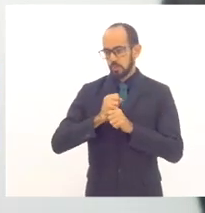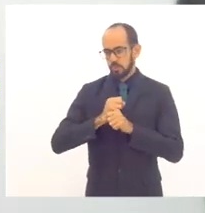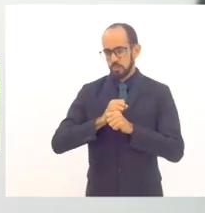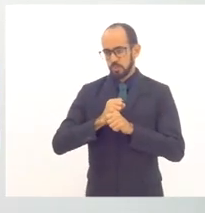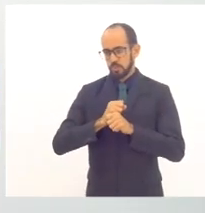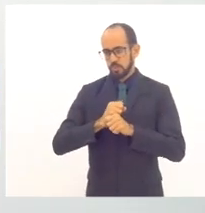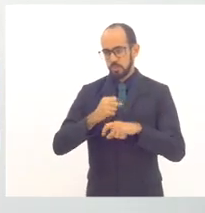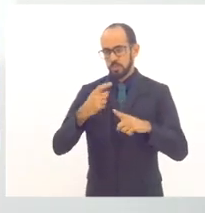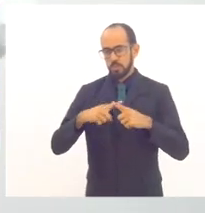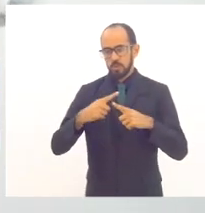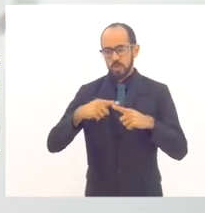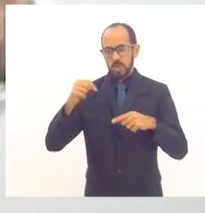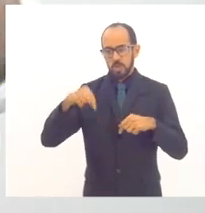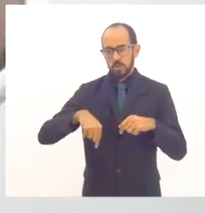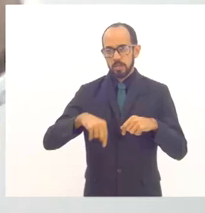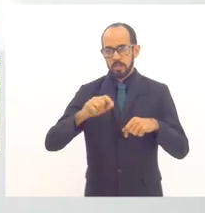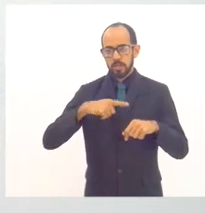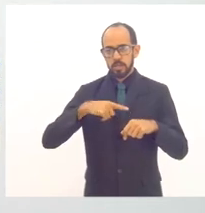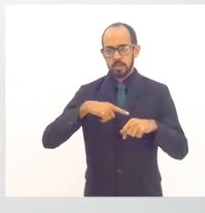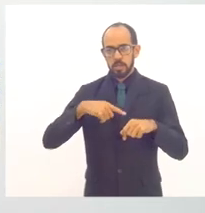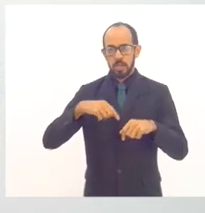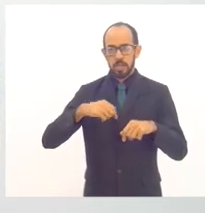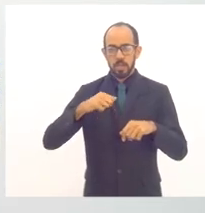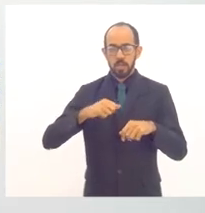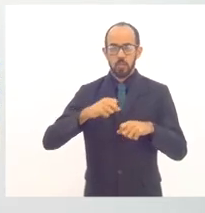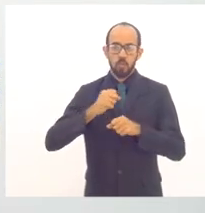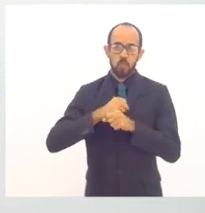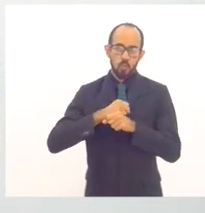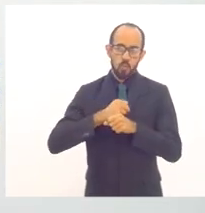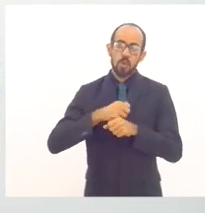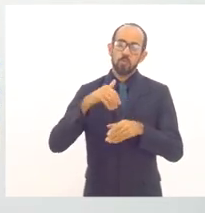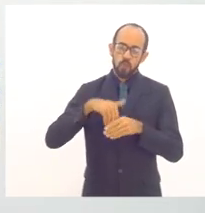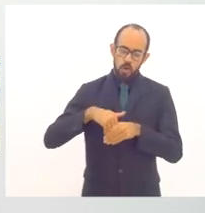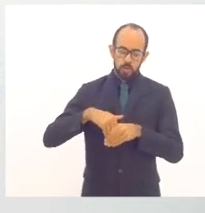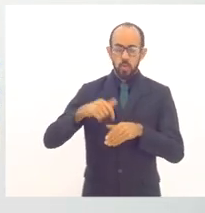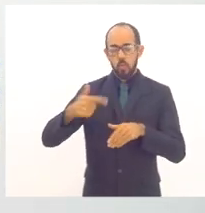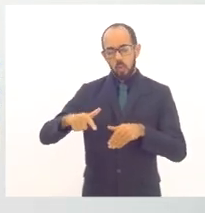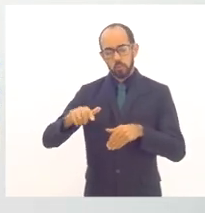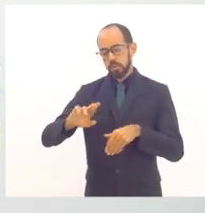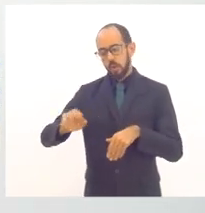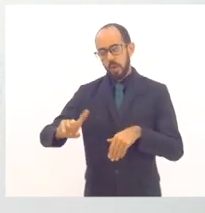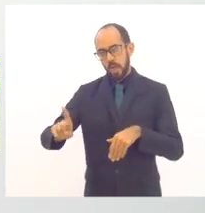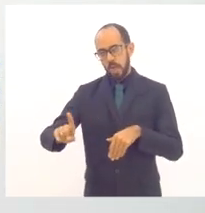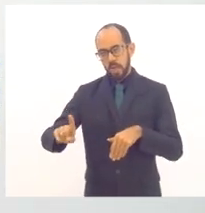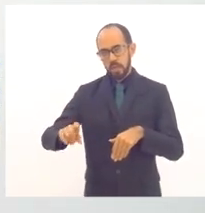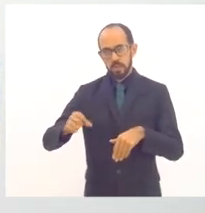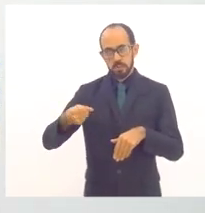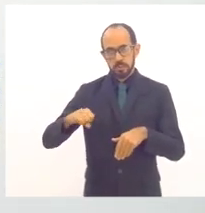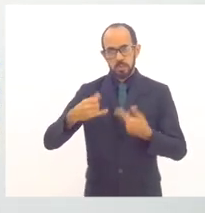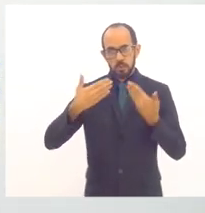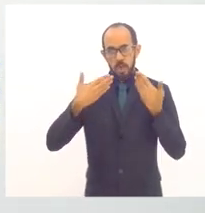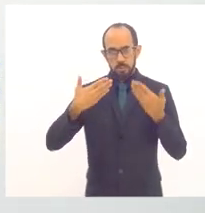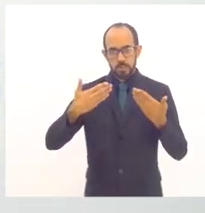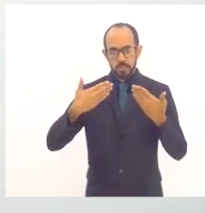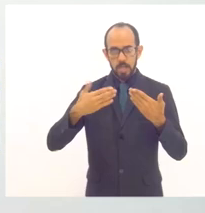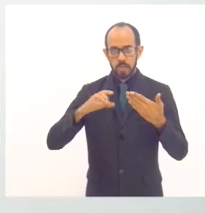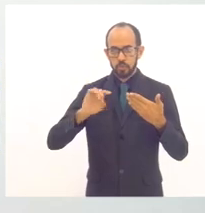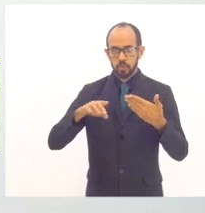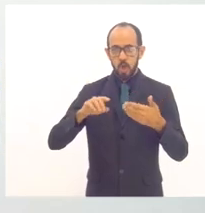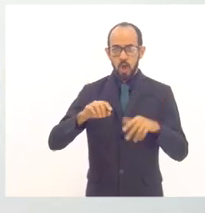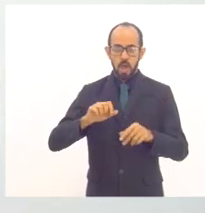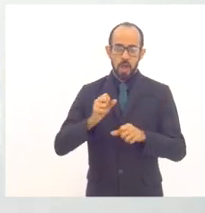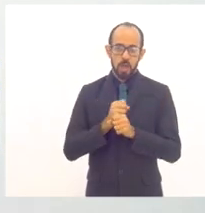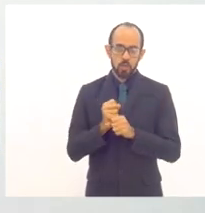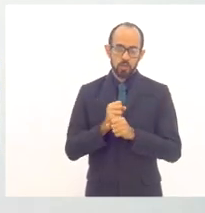Porque aqui a cada tem um ano que é eleição, um ano que não é. Um ano que é eleição, um ano que não é. Se eu falo, eu só vou apresentar projeto em ano que não é